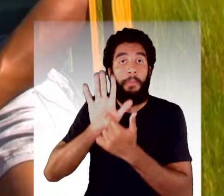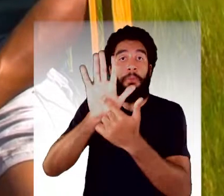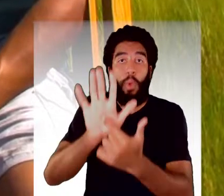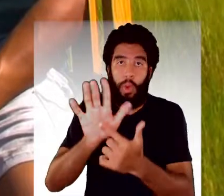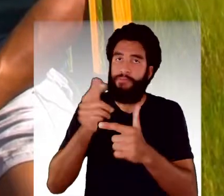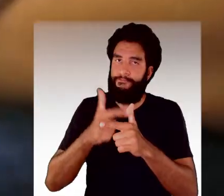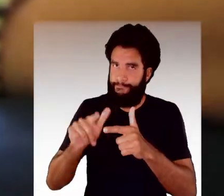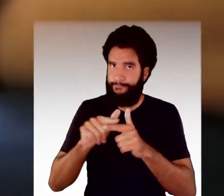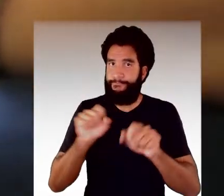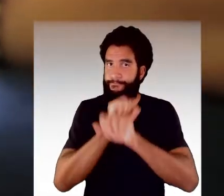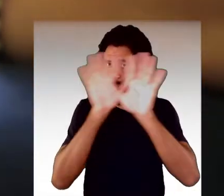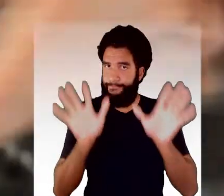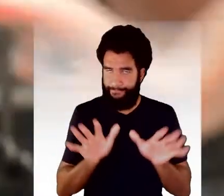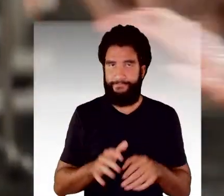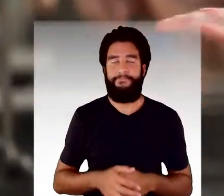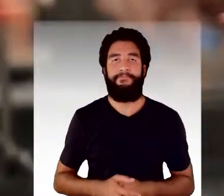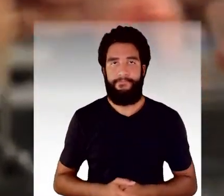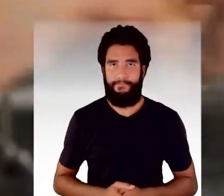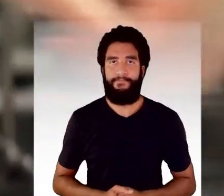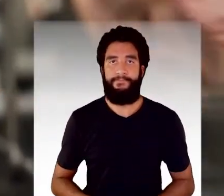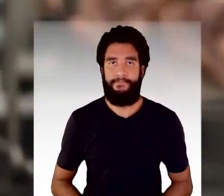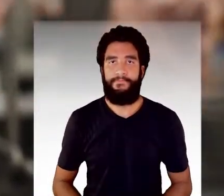pudessem ilustrar esses problemas.